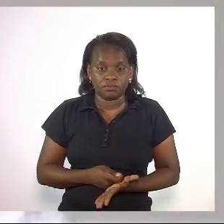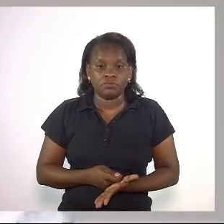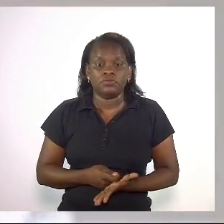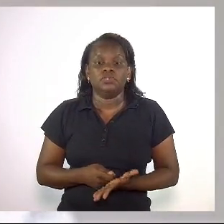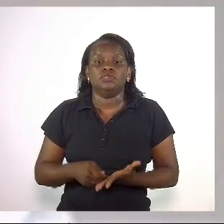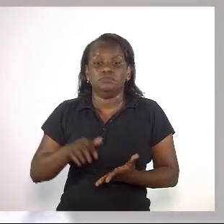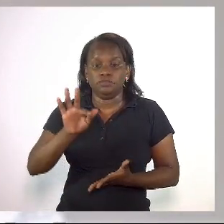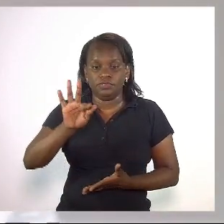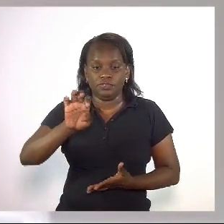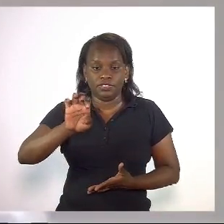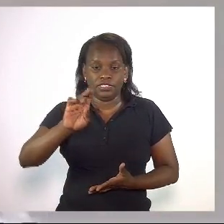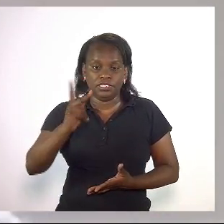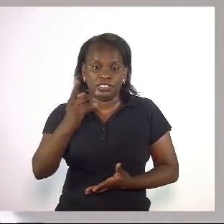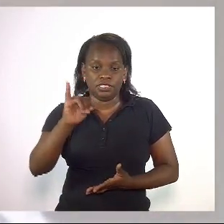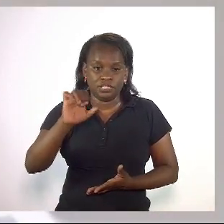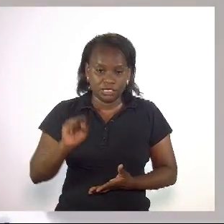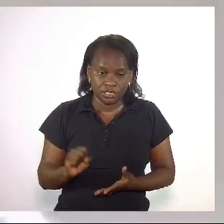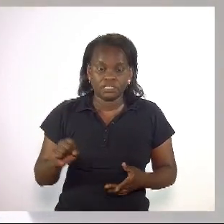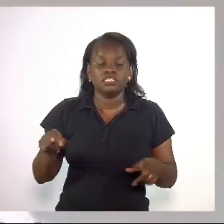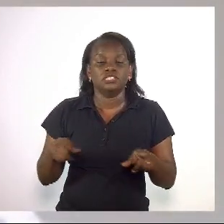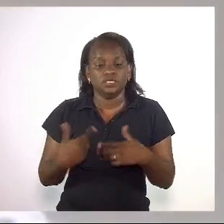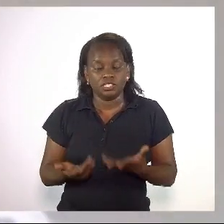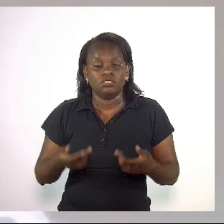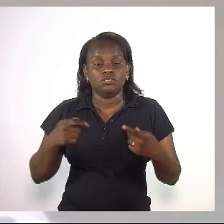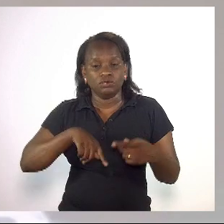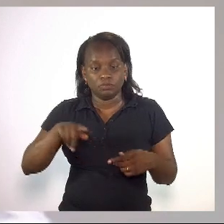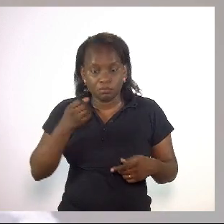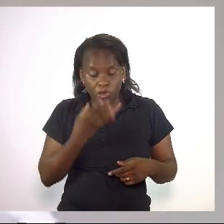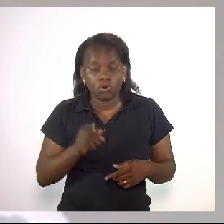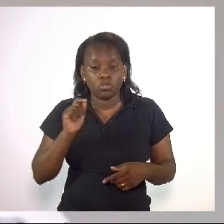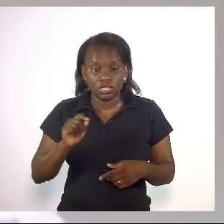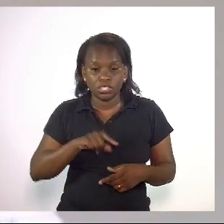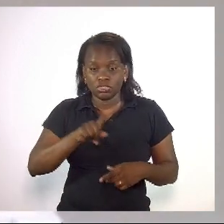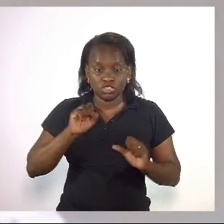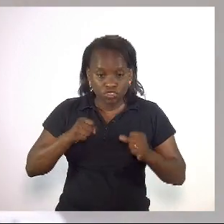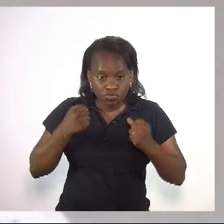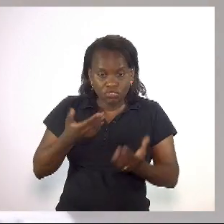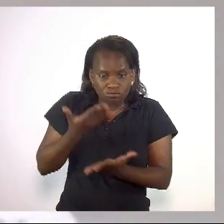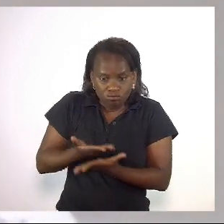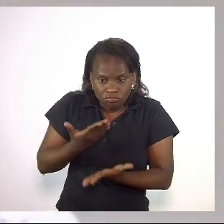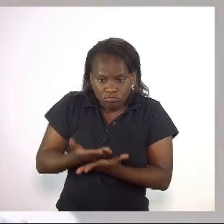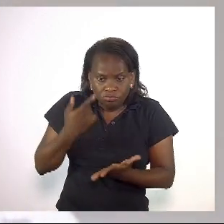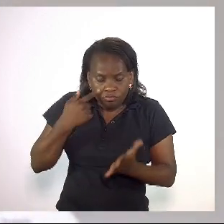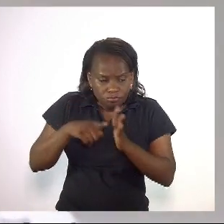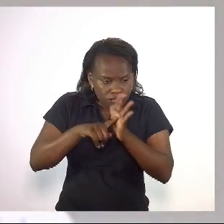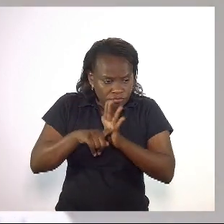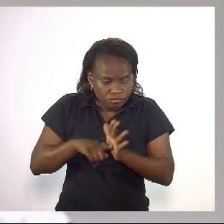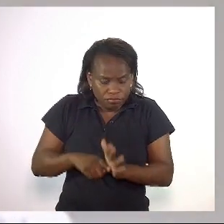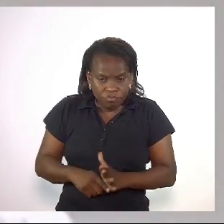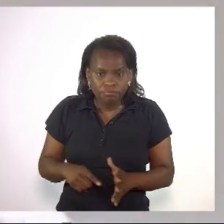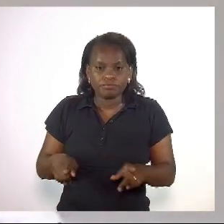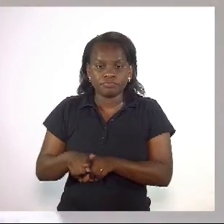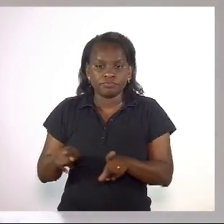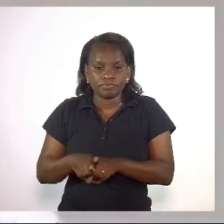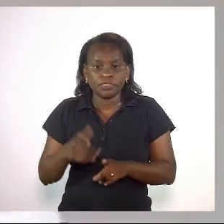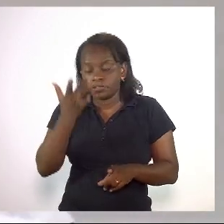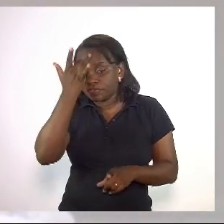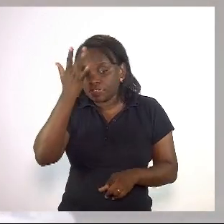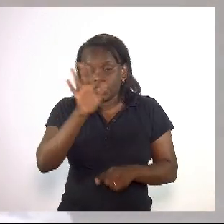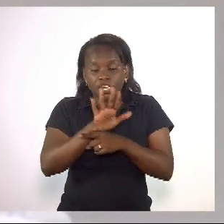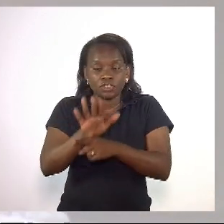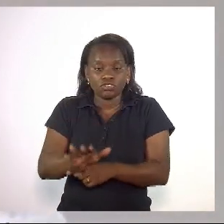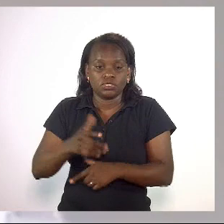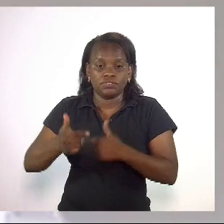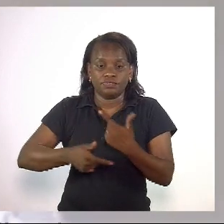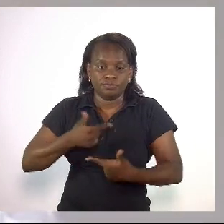do FEIS, eu acho que valeria nós sentarmos e nos debruçarmos sobre a questão, até para facilitar a